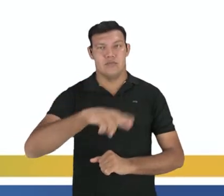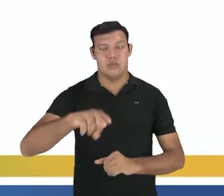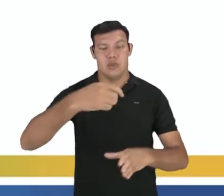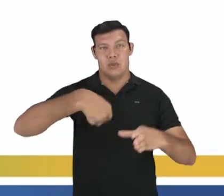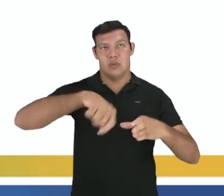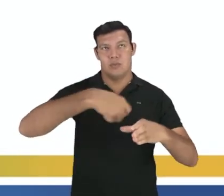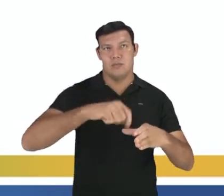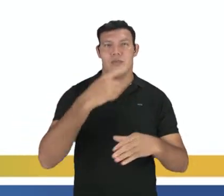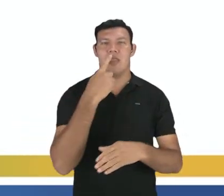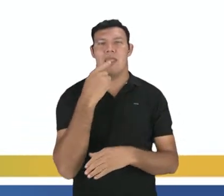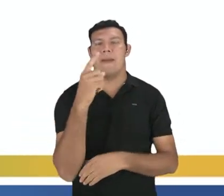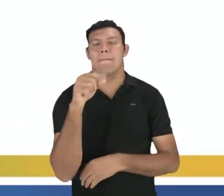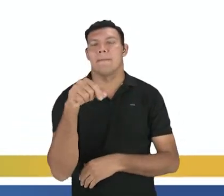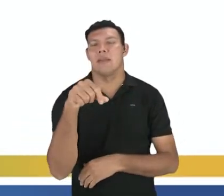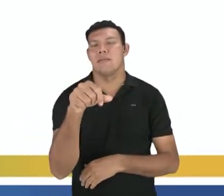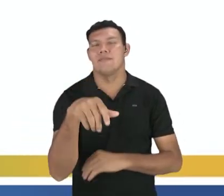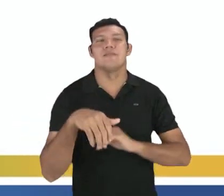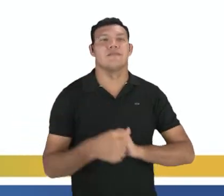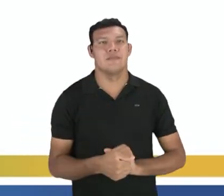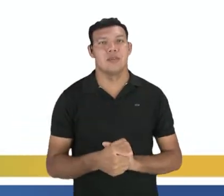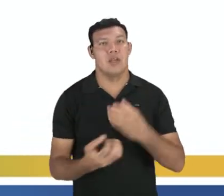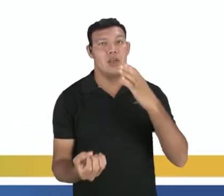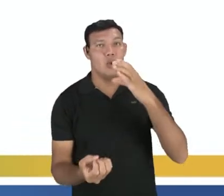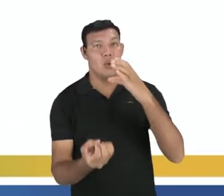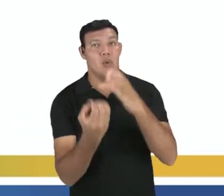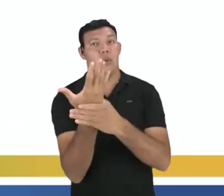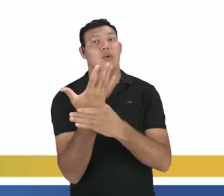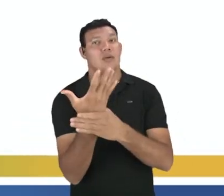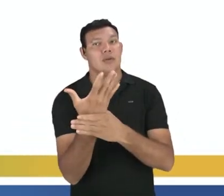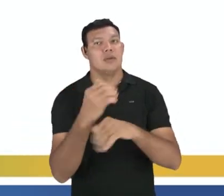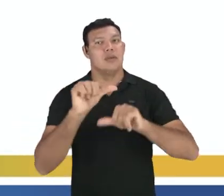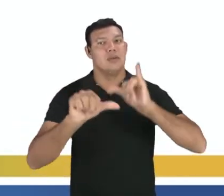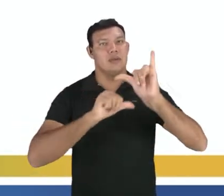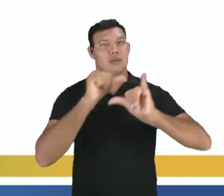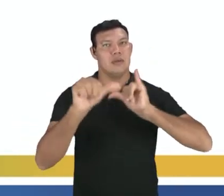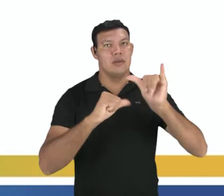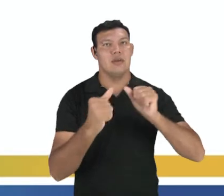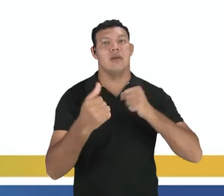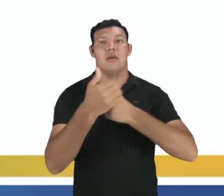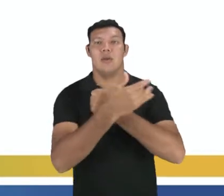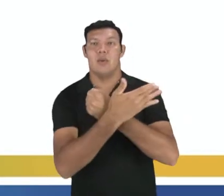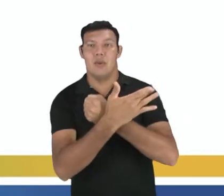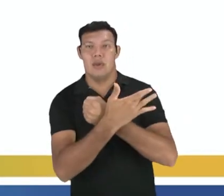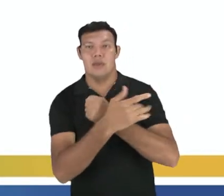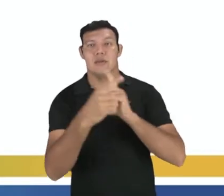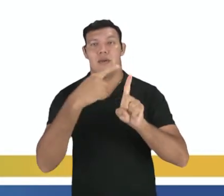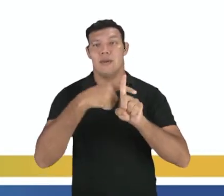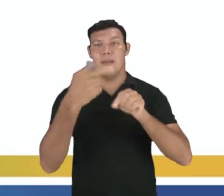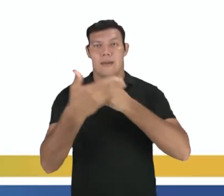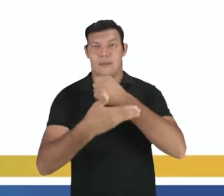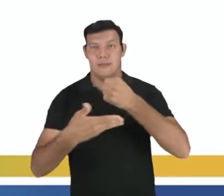sabor salgado, se origina da reação de um ácido e uma base, como a gente viu anteriormente.